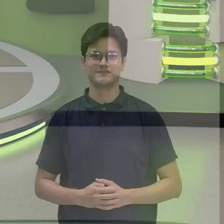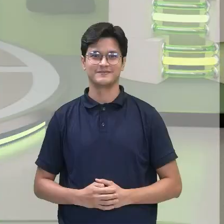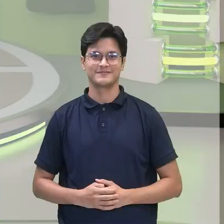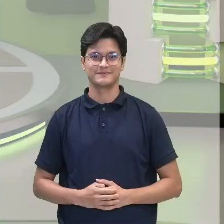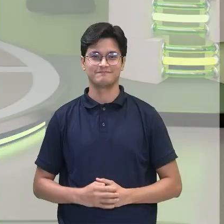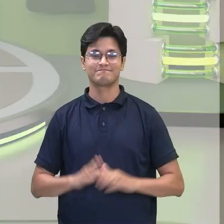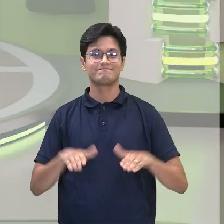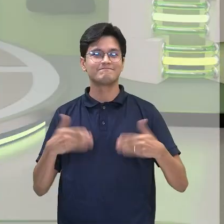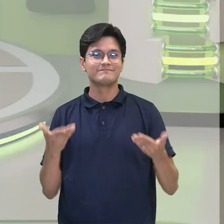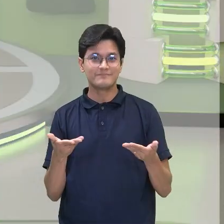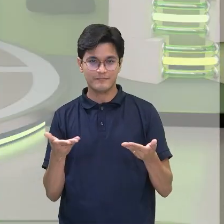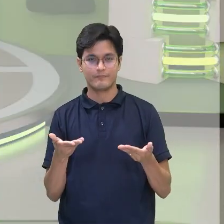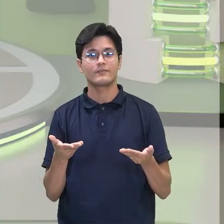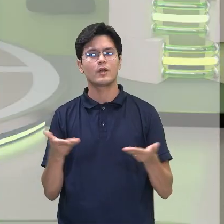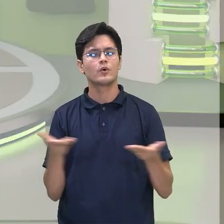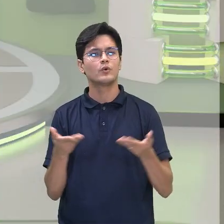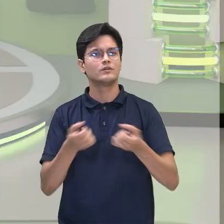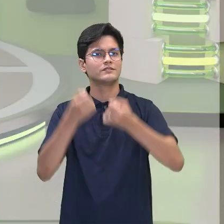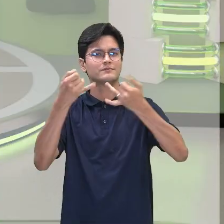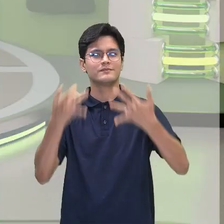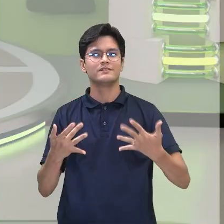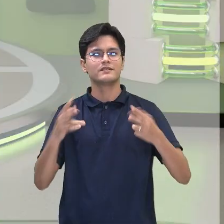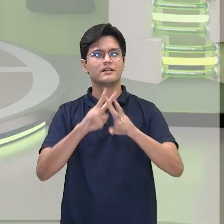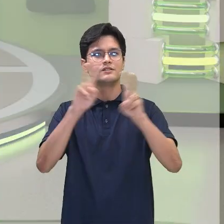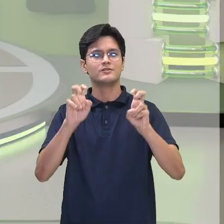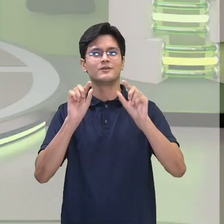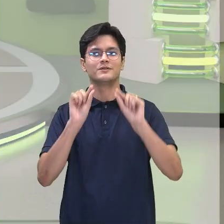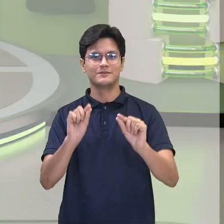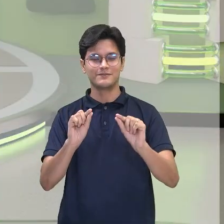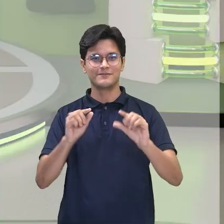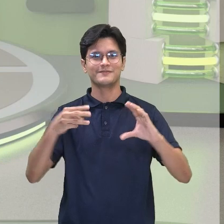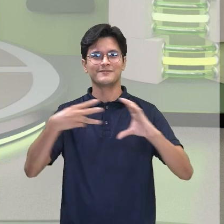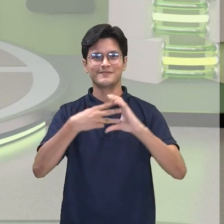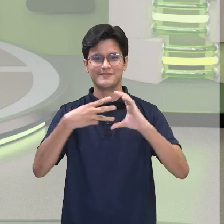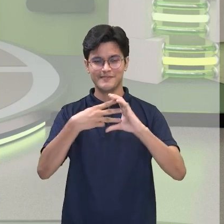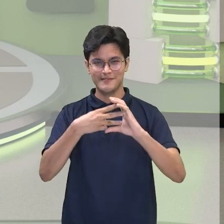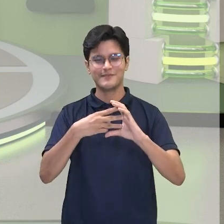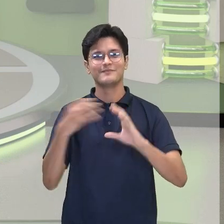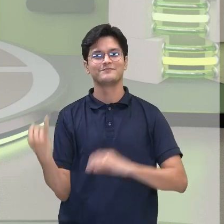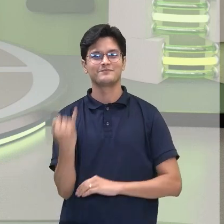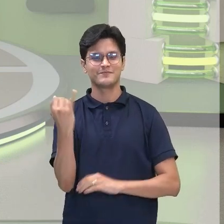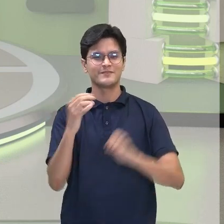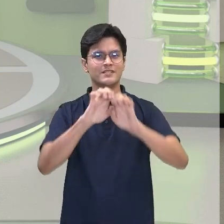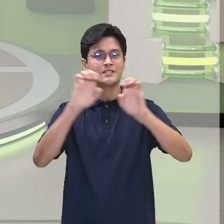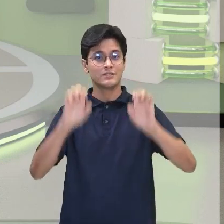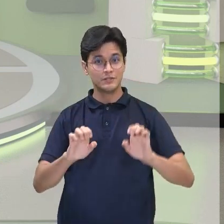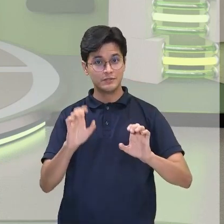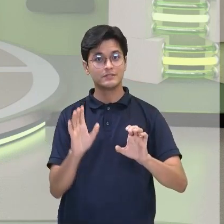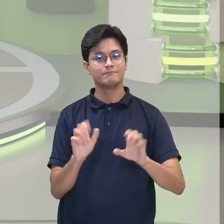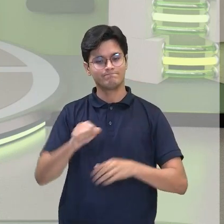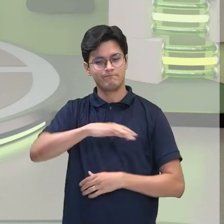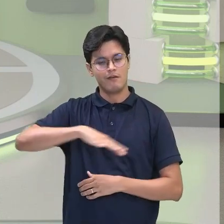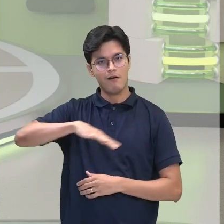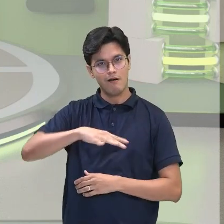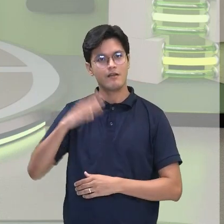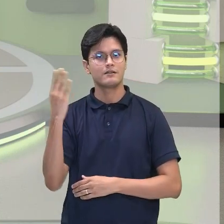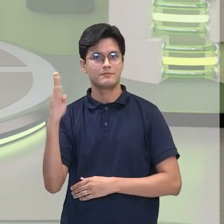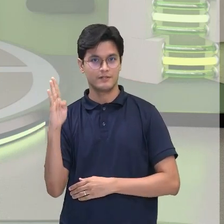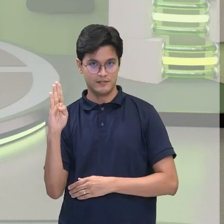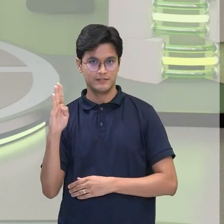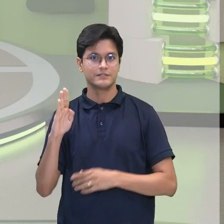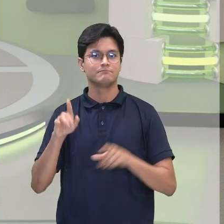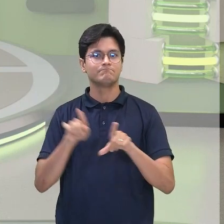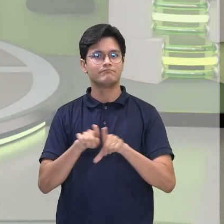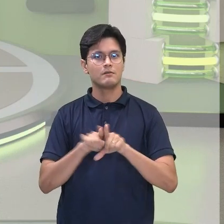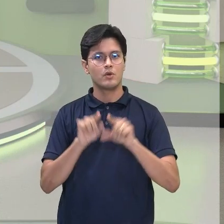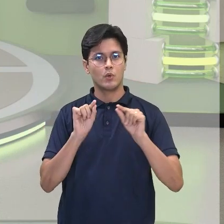Então, vamos falar aí sobre a célula, né? Uma importante estrutura, né? Dentro da biologia, e